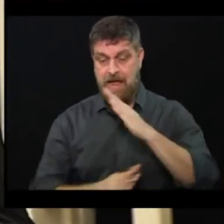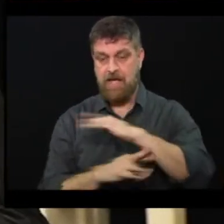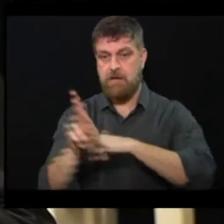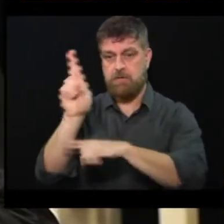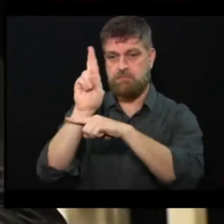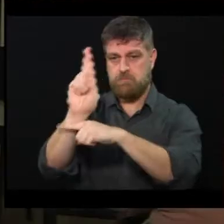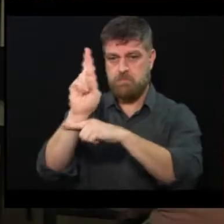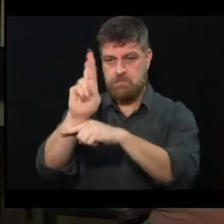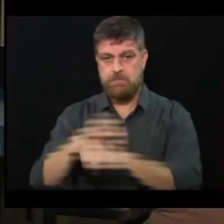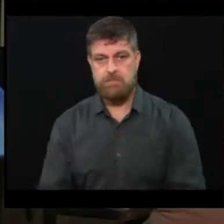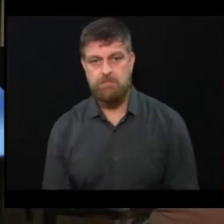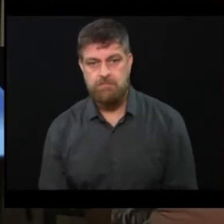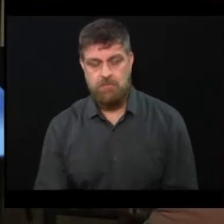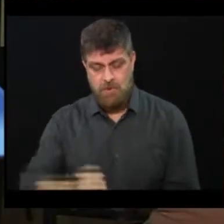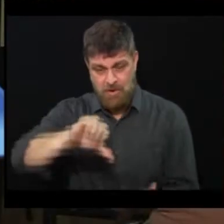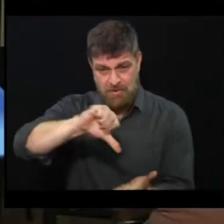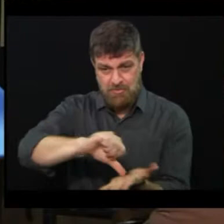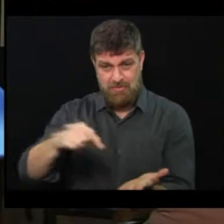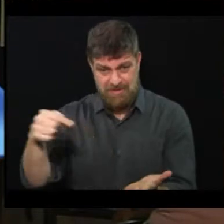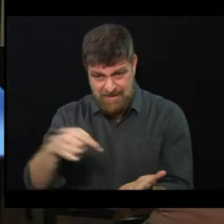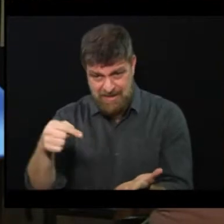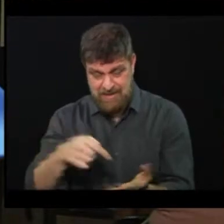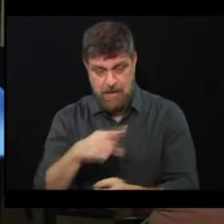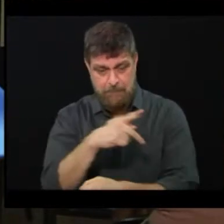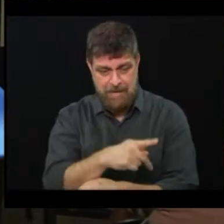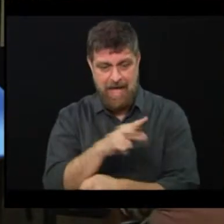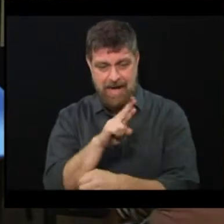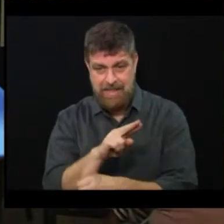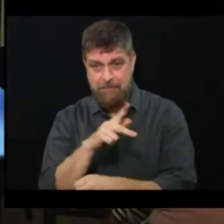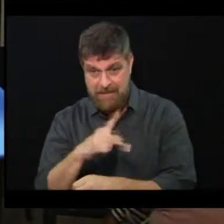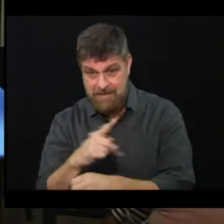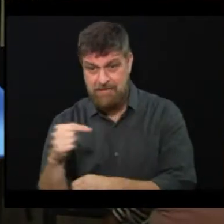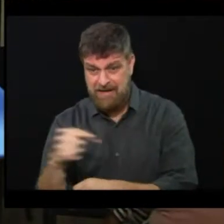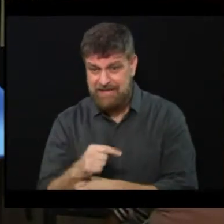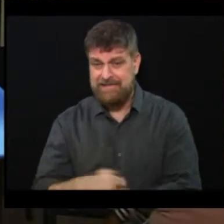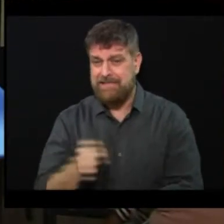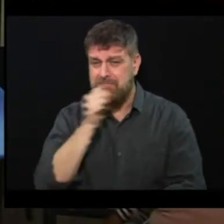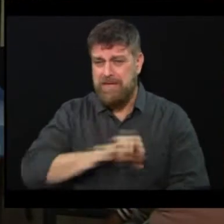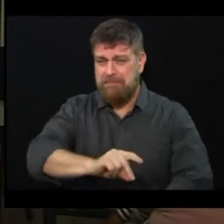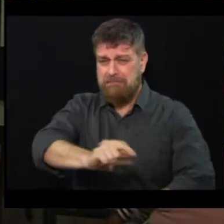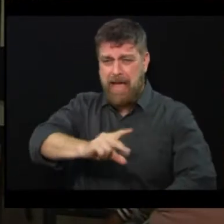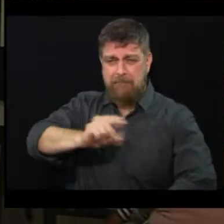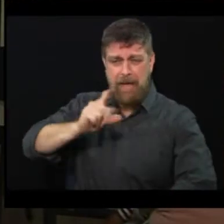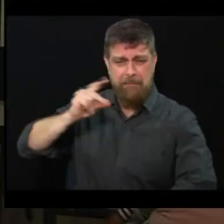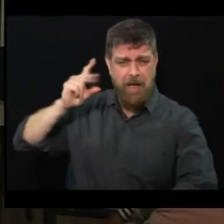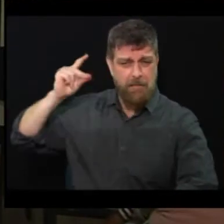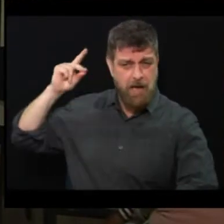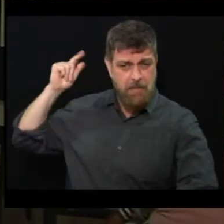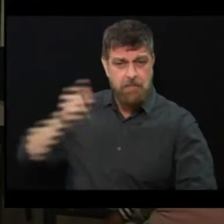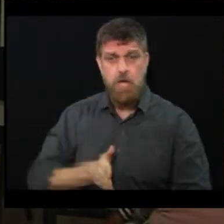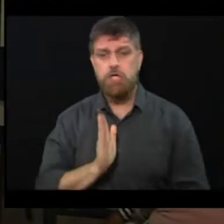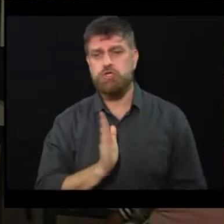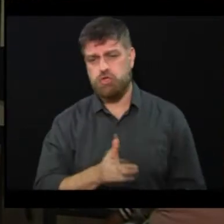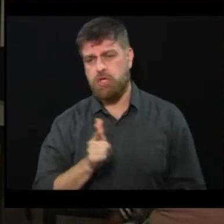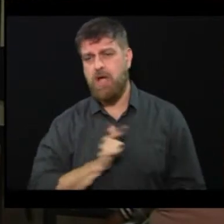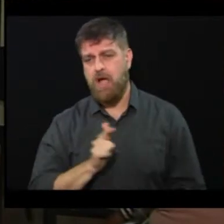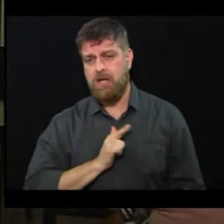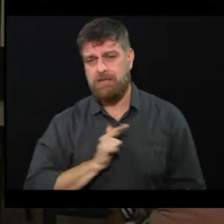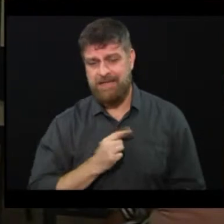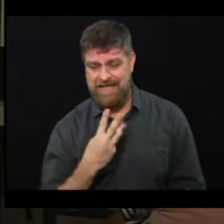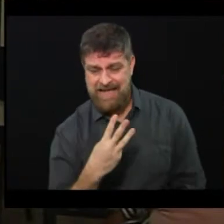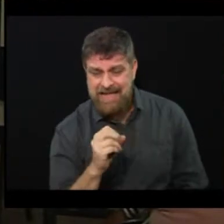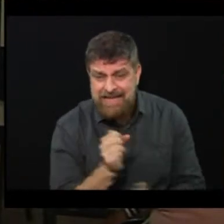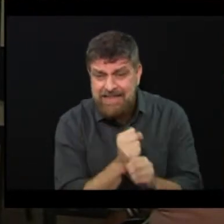municipal o núcleo aqui no jardim paranapanema é um núcleo muito antigo é o núcleo aí que já está com mais de